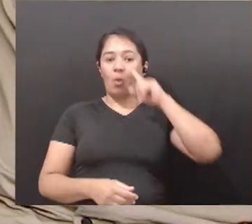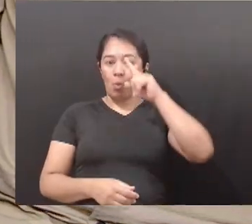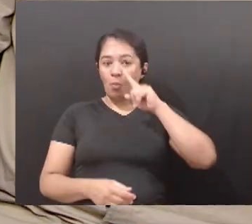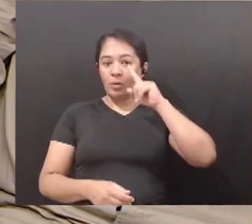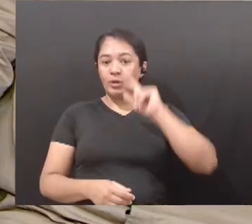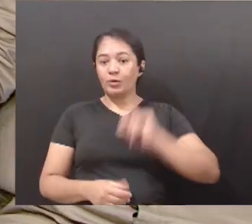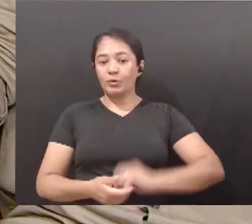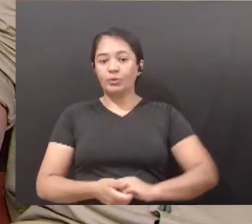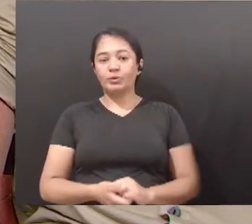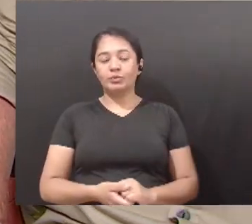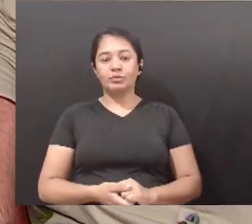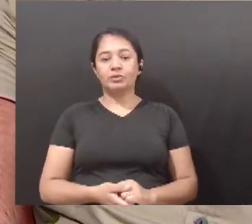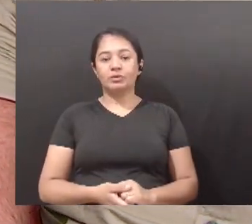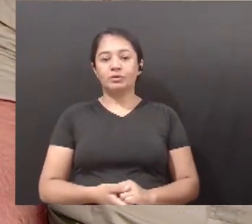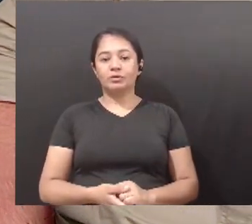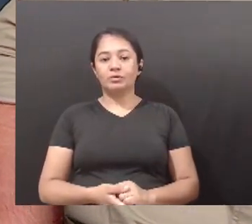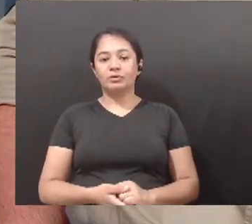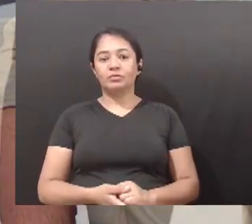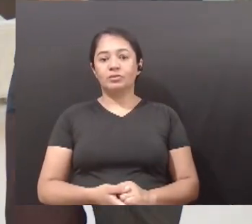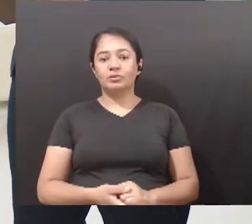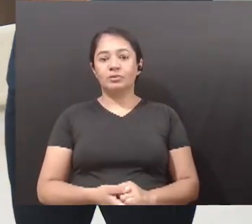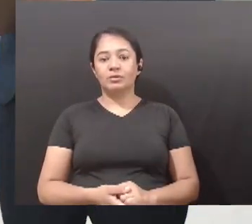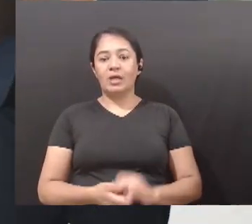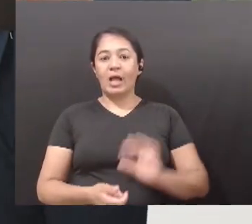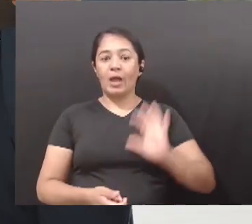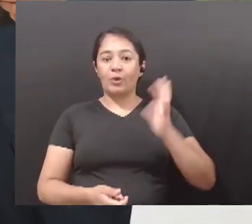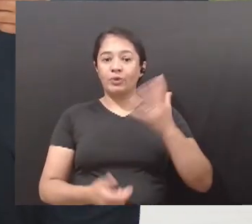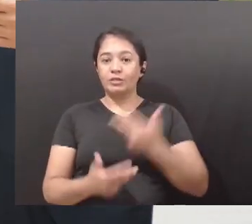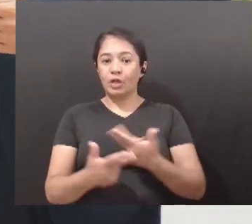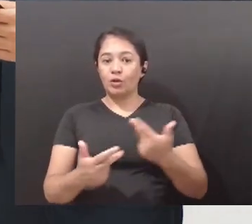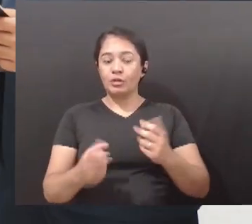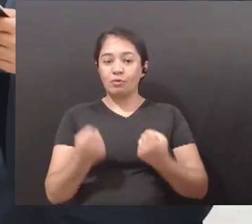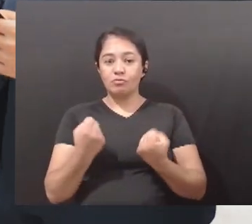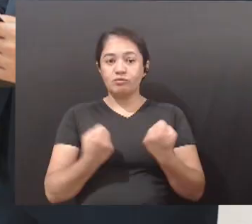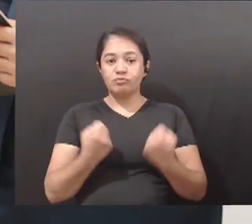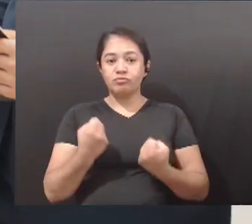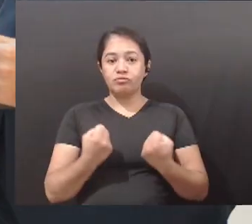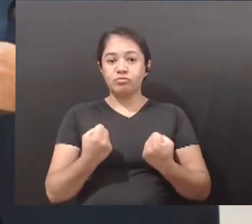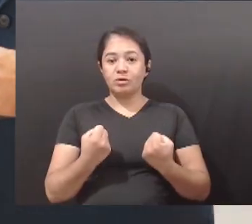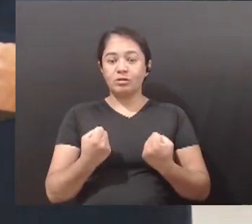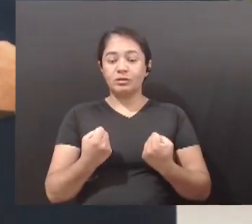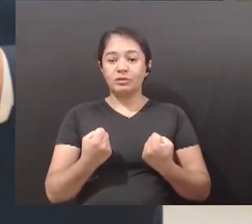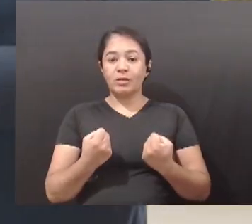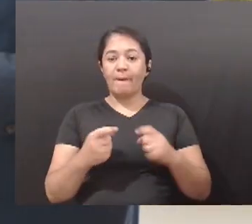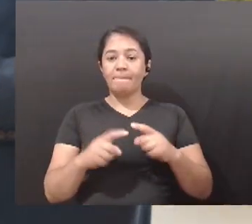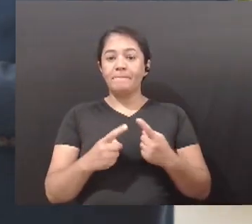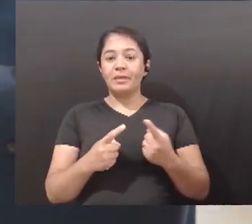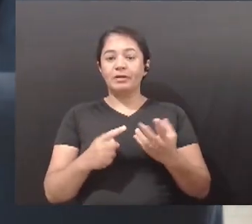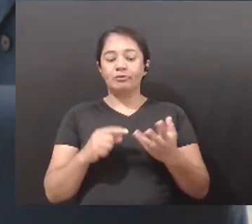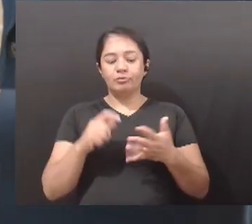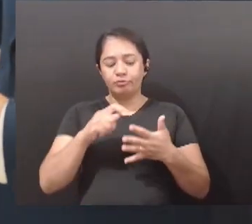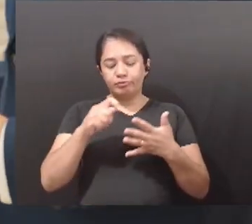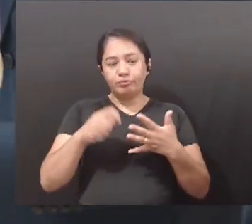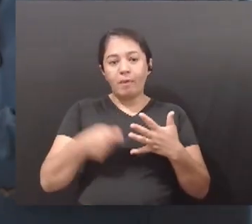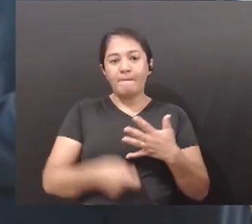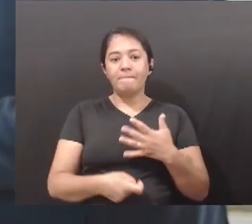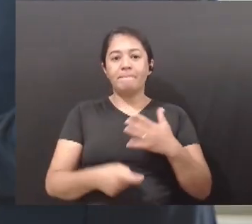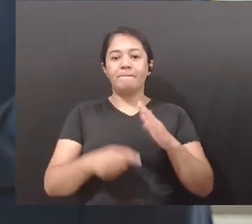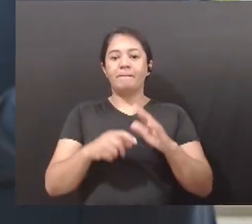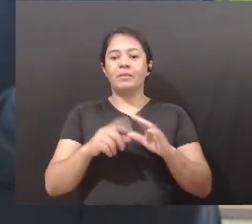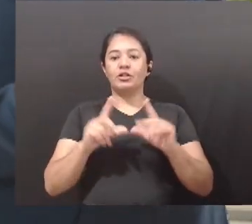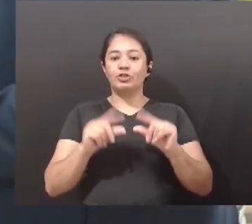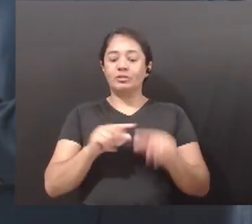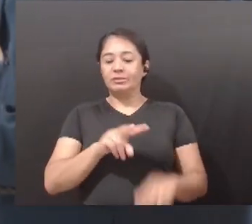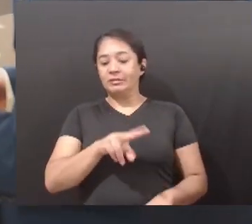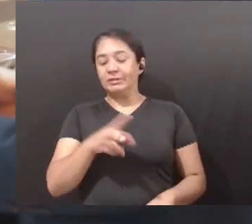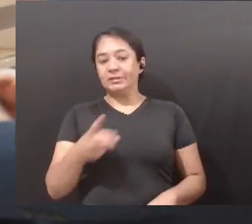de acontecer alguma coisa com o carro, e aí o benefício, que seria um custo menor, virar ao contrário, virar um gasto maior,